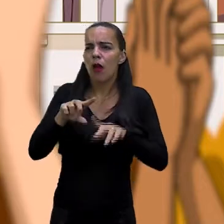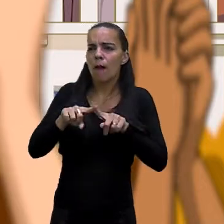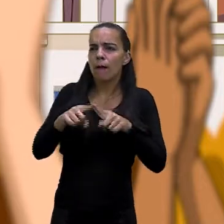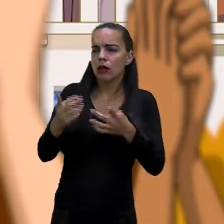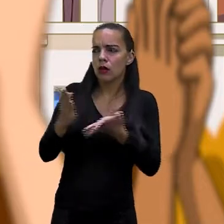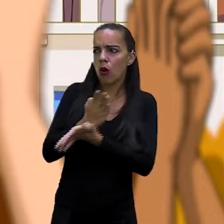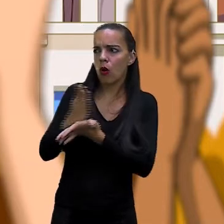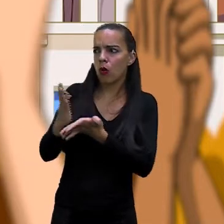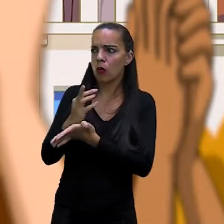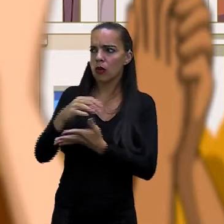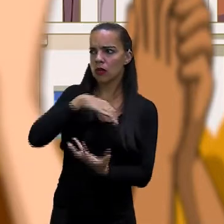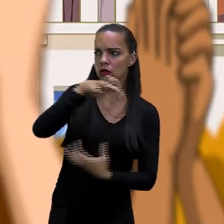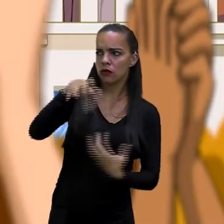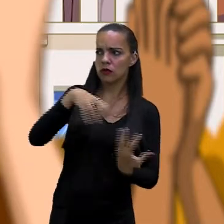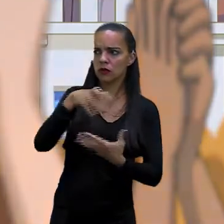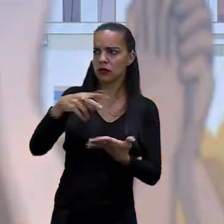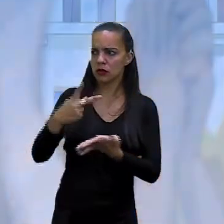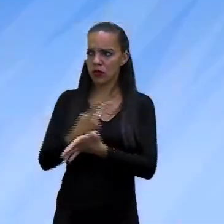revoluções